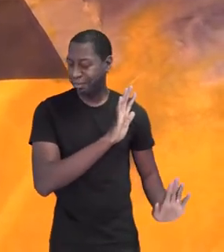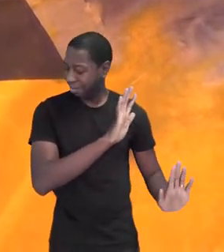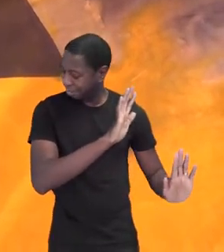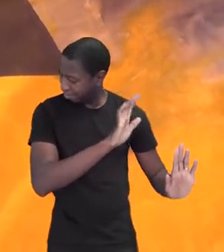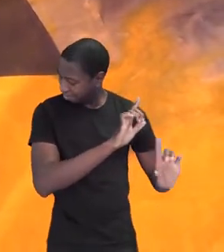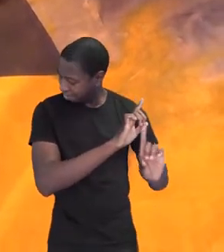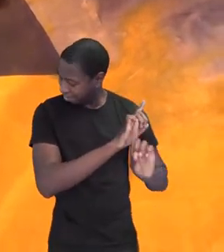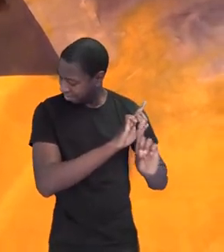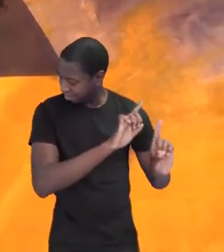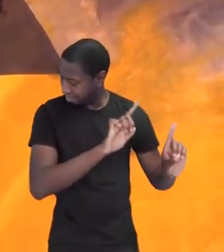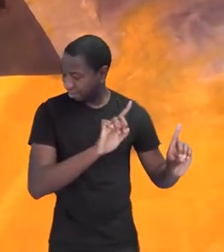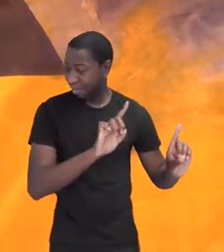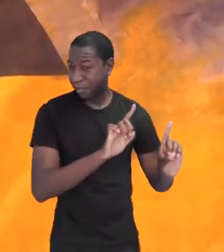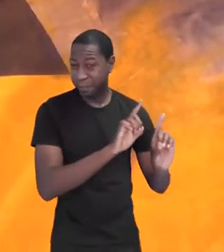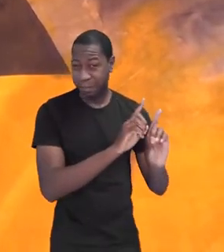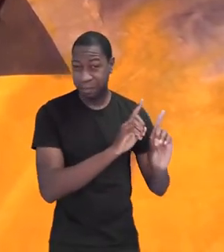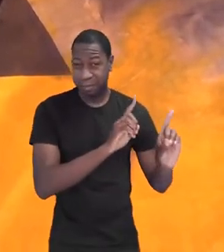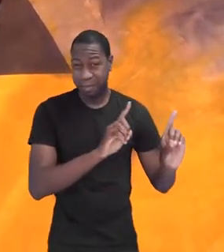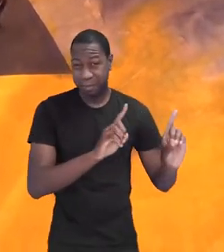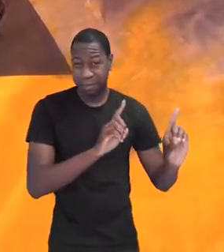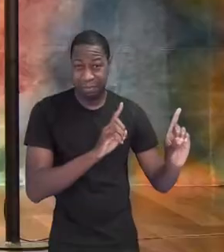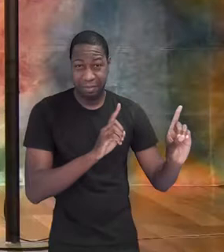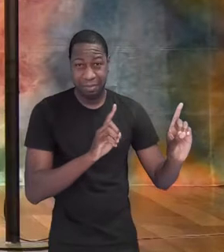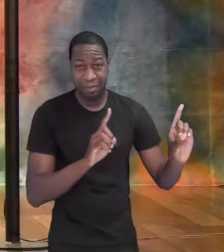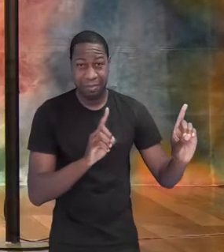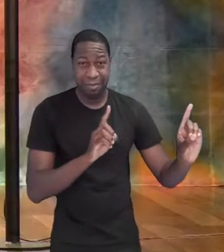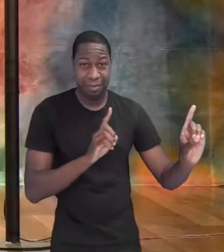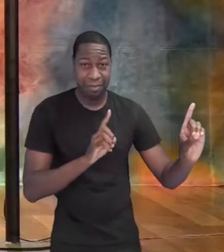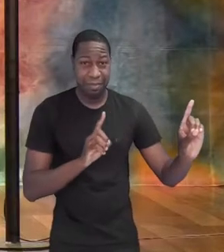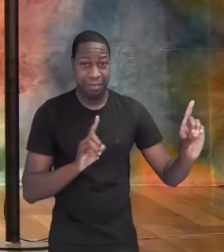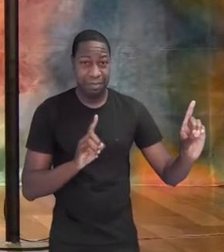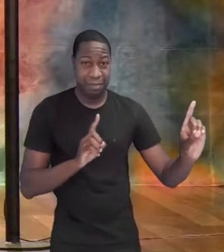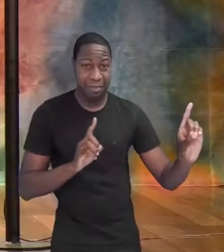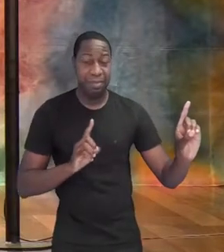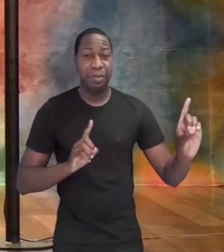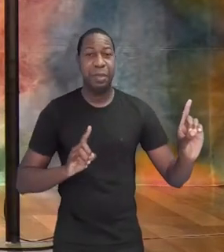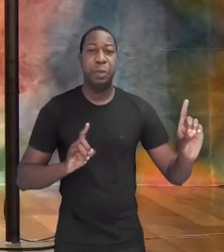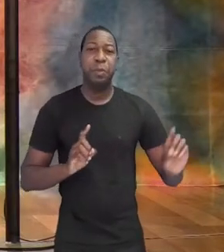Que não desejo mais valorizar.